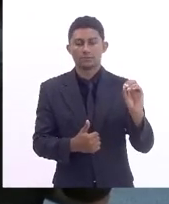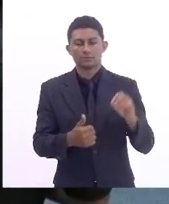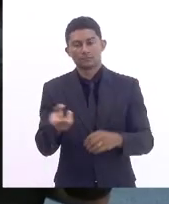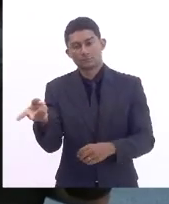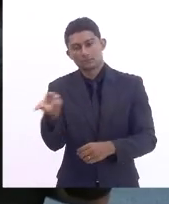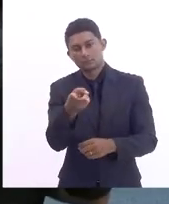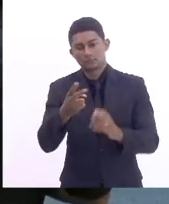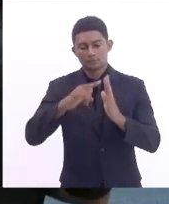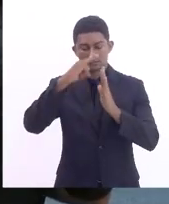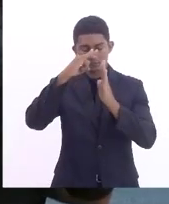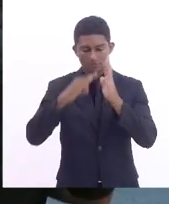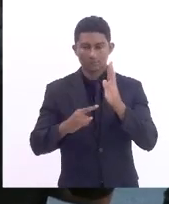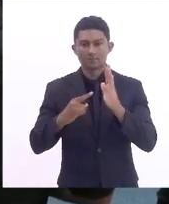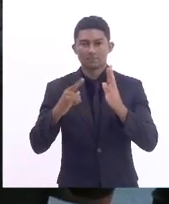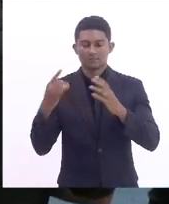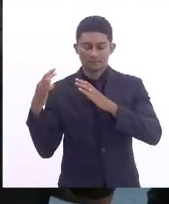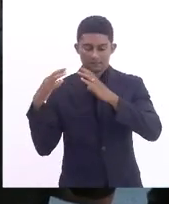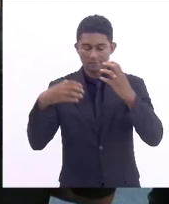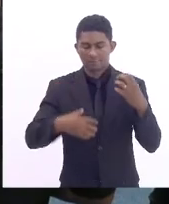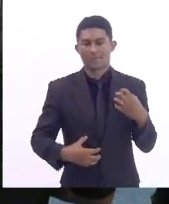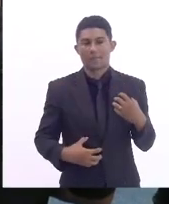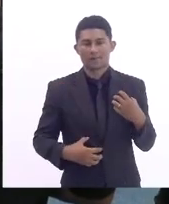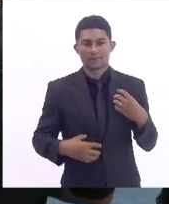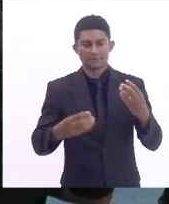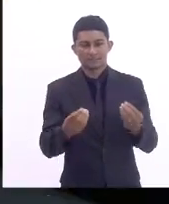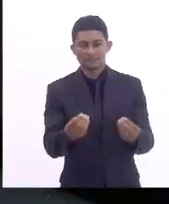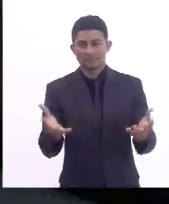Ferreira para receber o termo de posse e